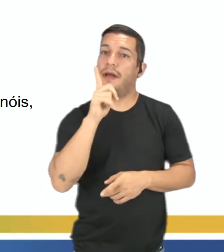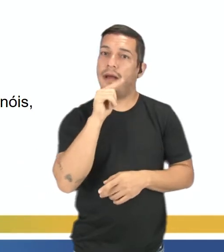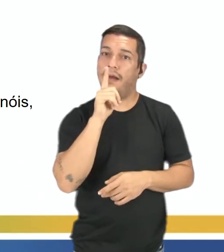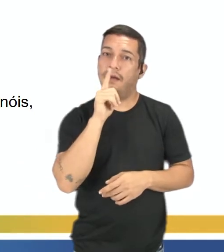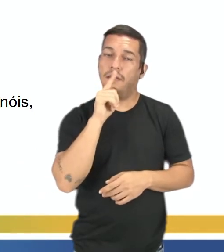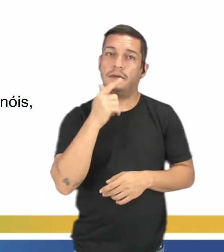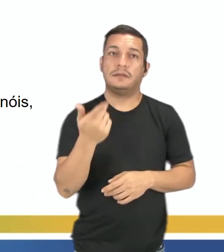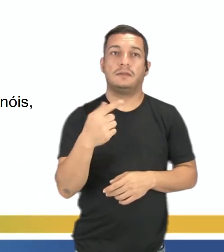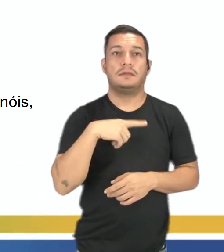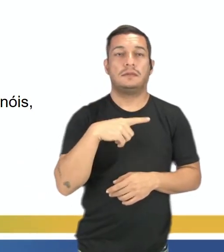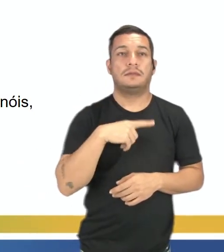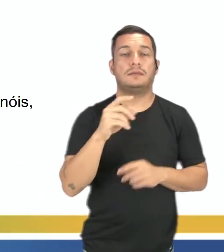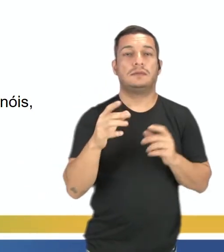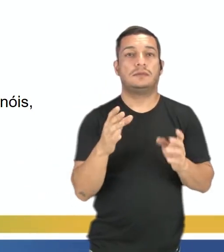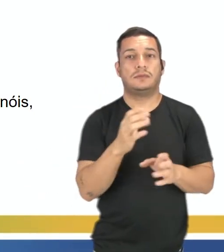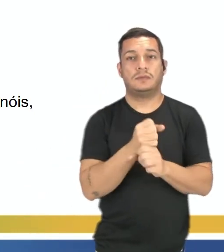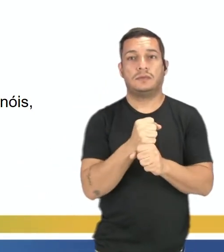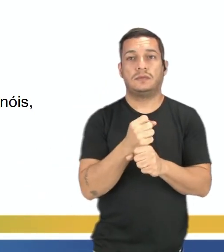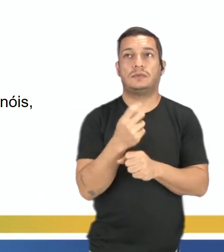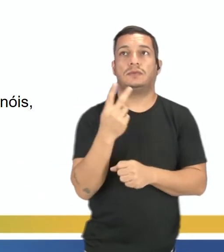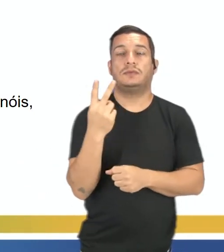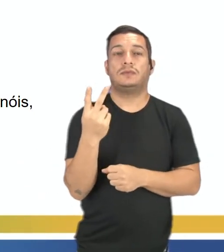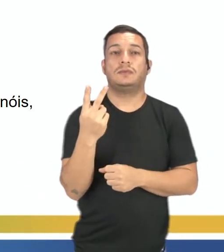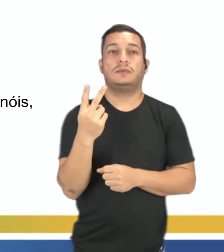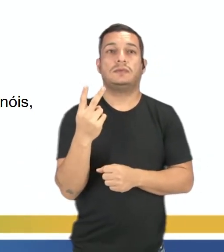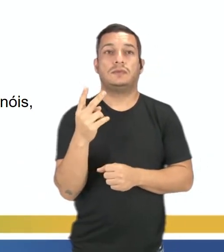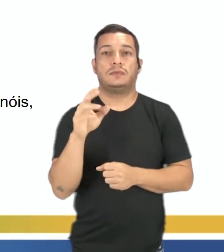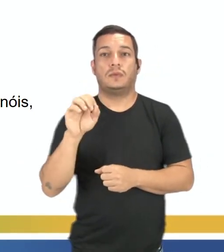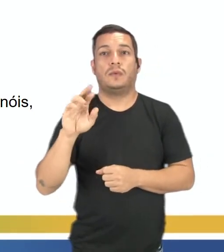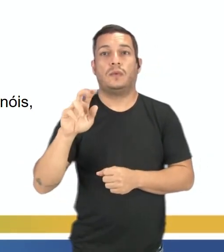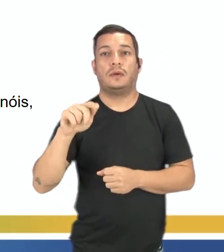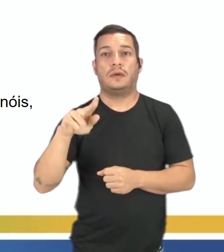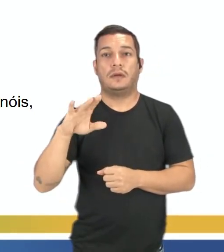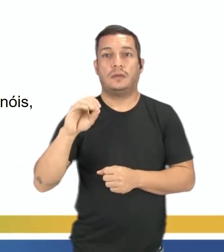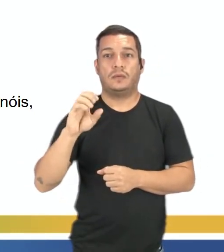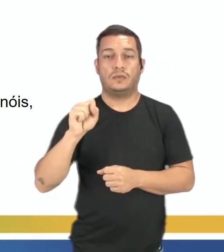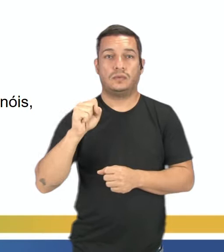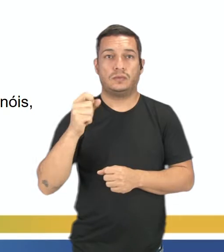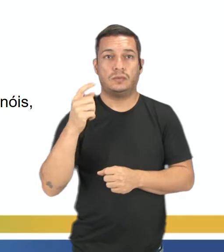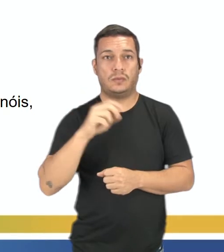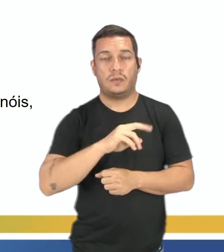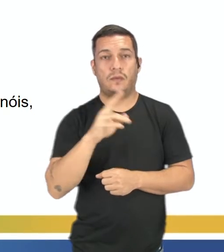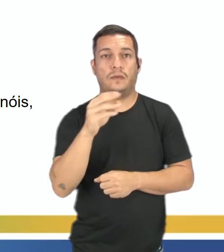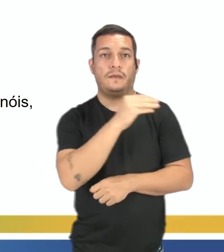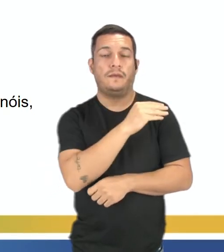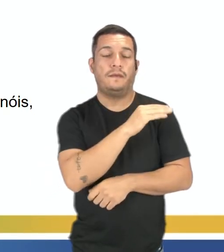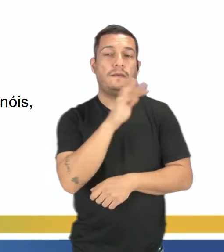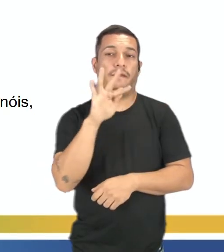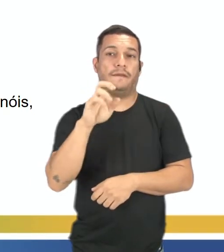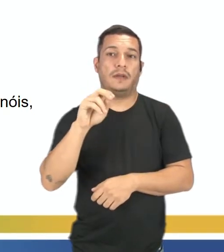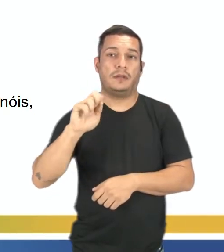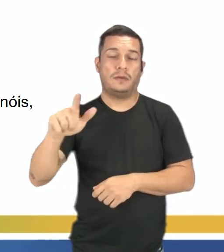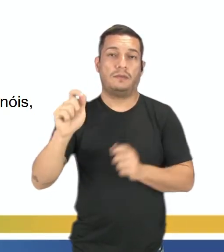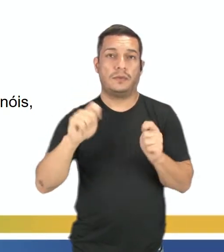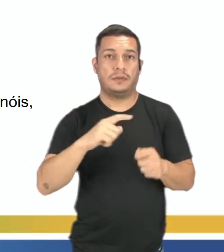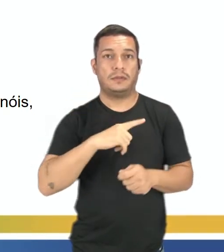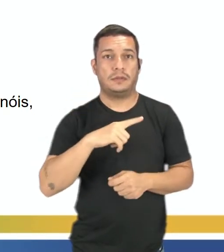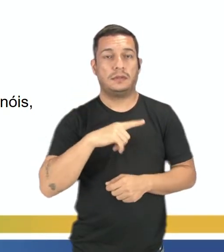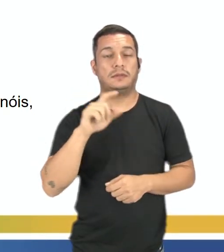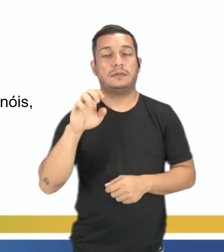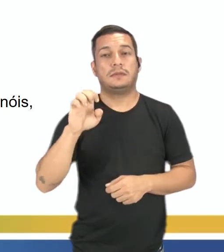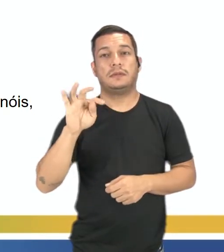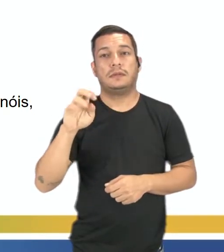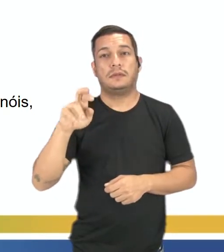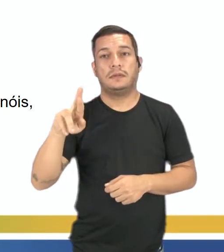água então quando eu tenho a soma de dois compostos o álcool ou fenol pode obter o